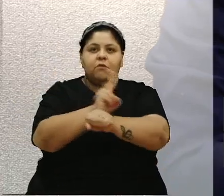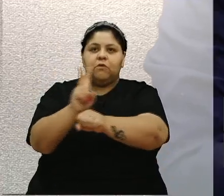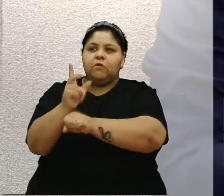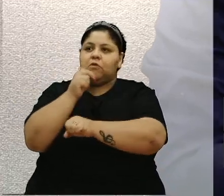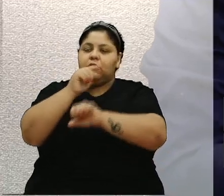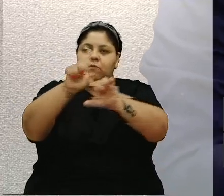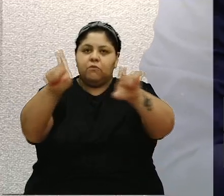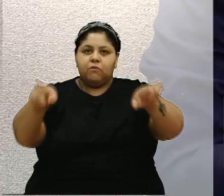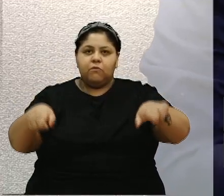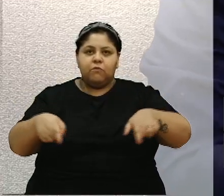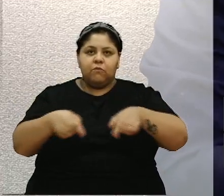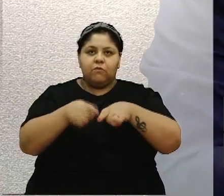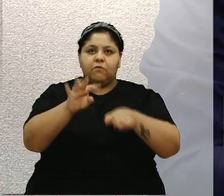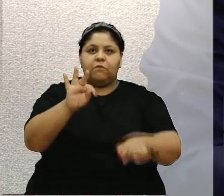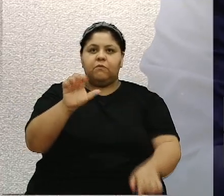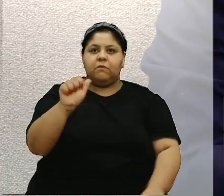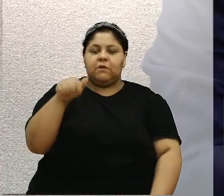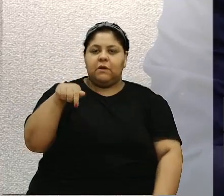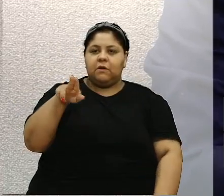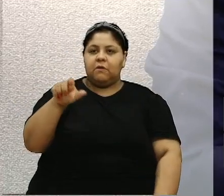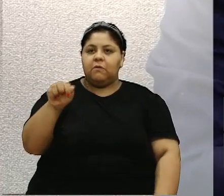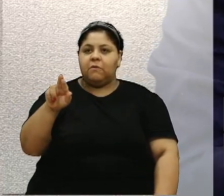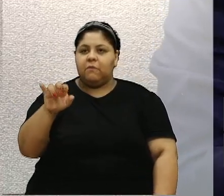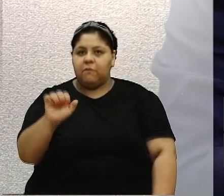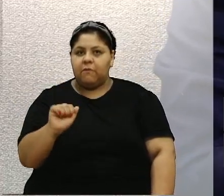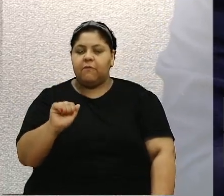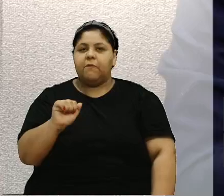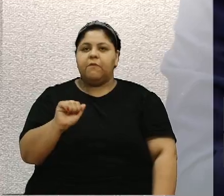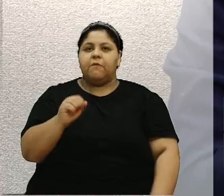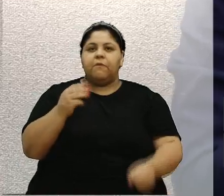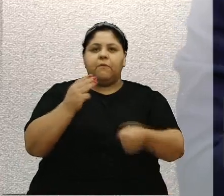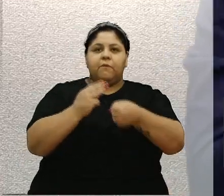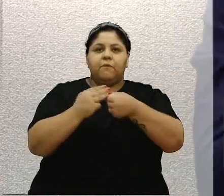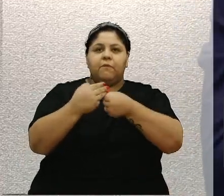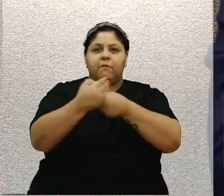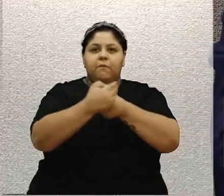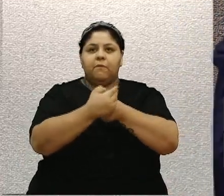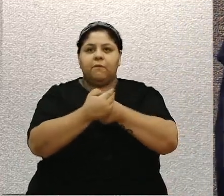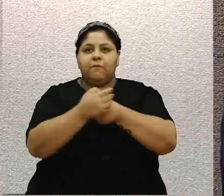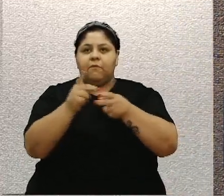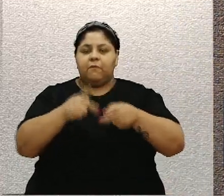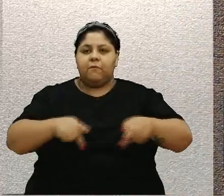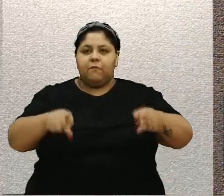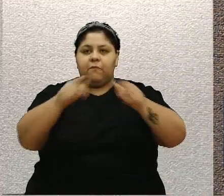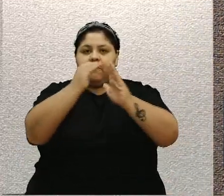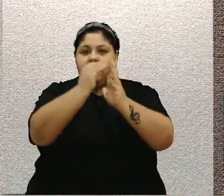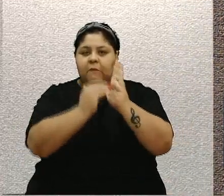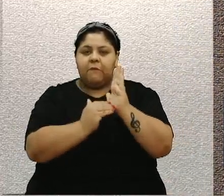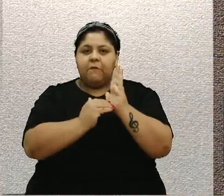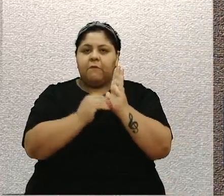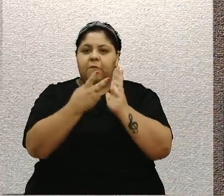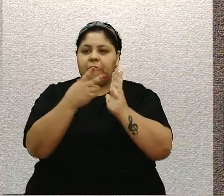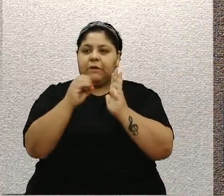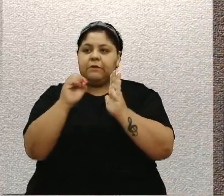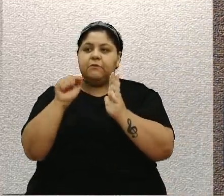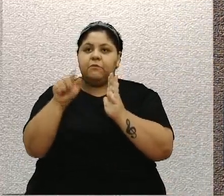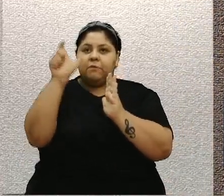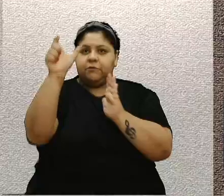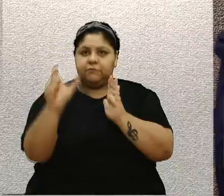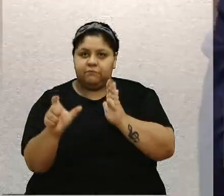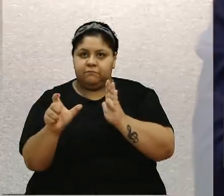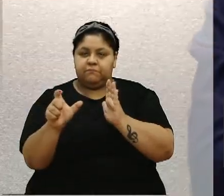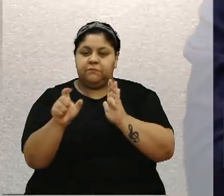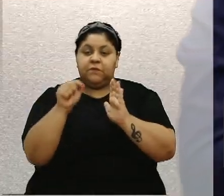na bacia do Taquari, ANTAS, para municípios com faixa populacional inferior a 20 mil habitantes.